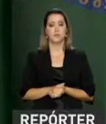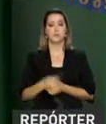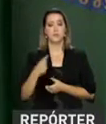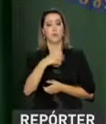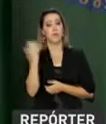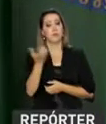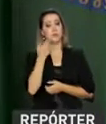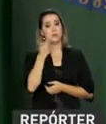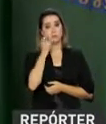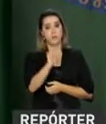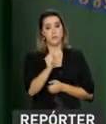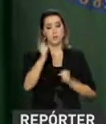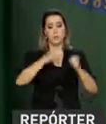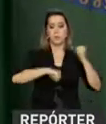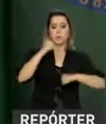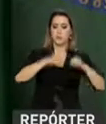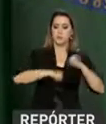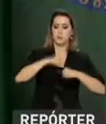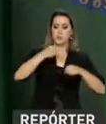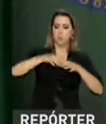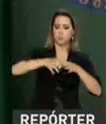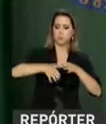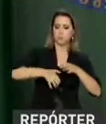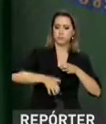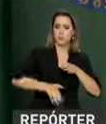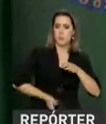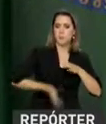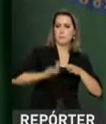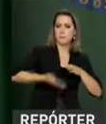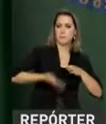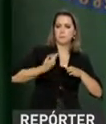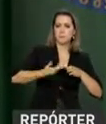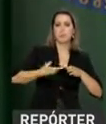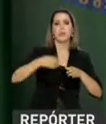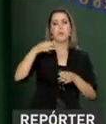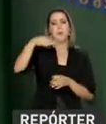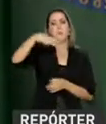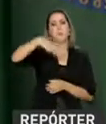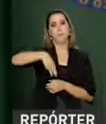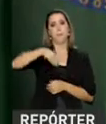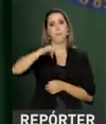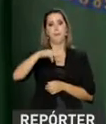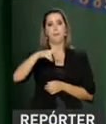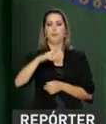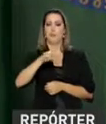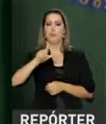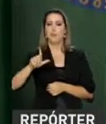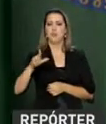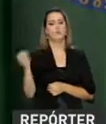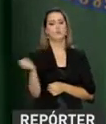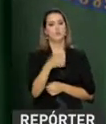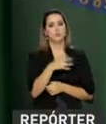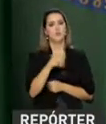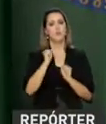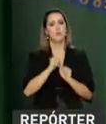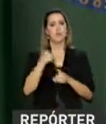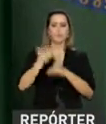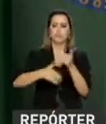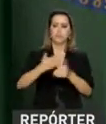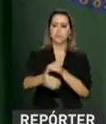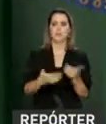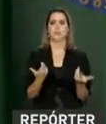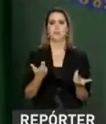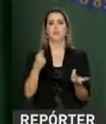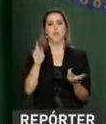falar de uma indústria mineral competitiva, inovadora e sustentável, que